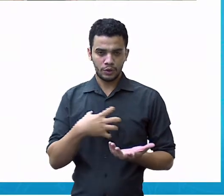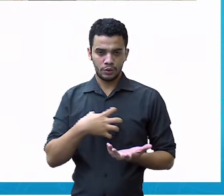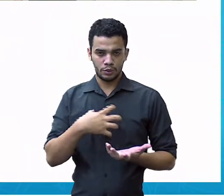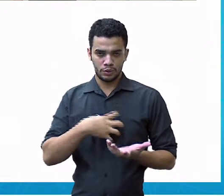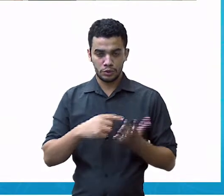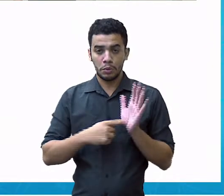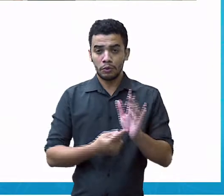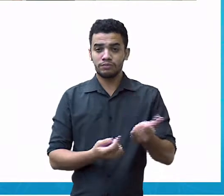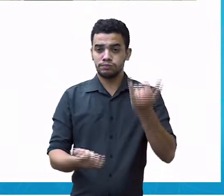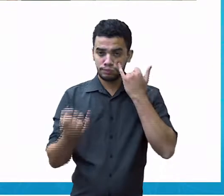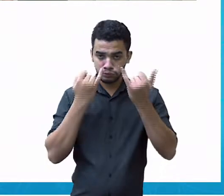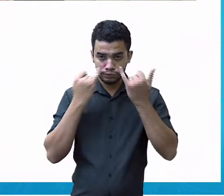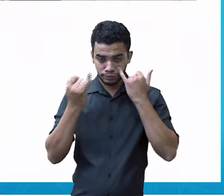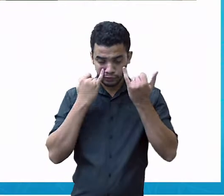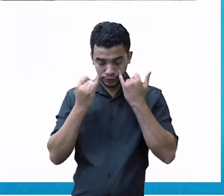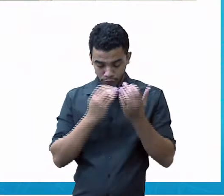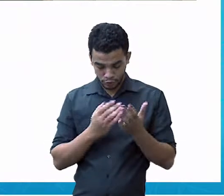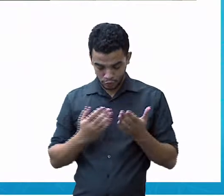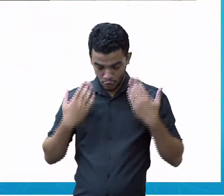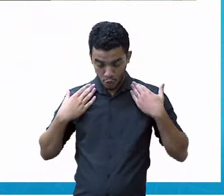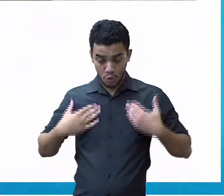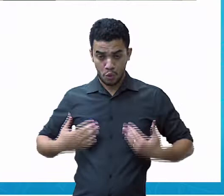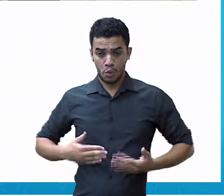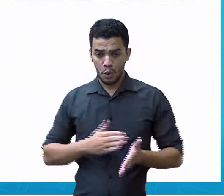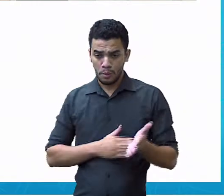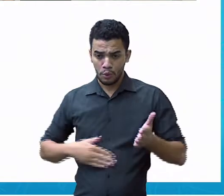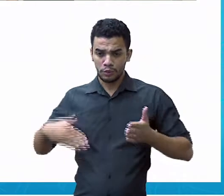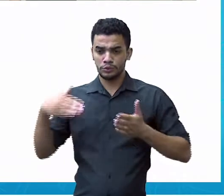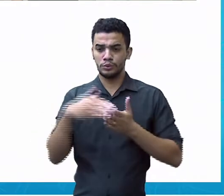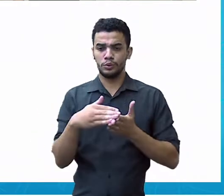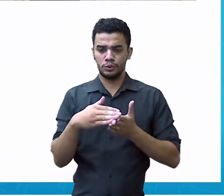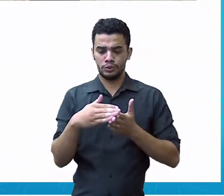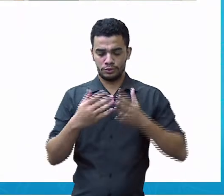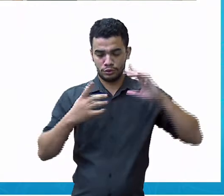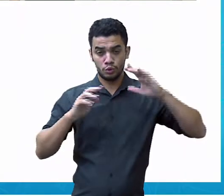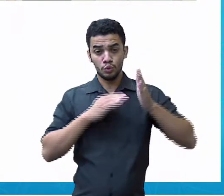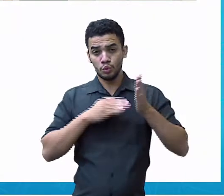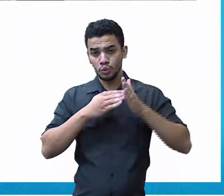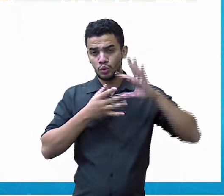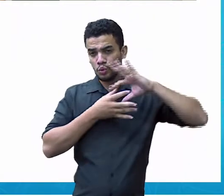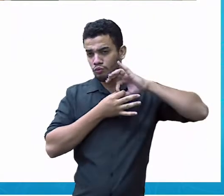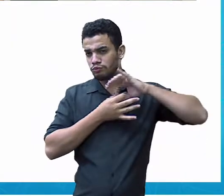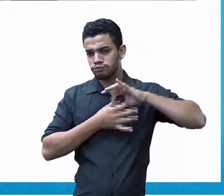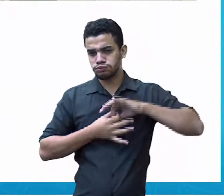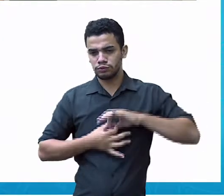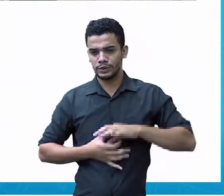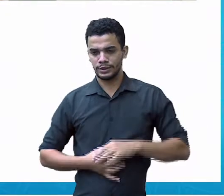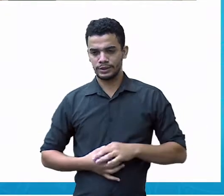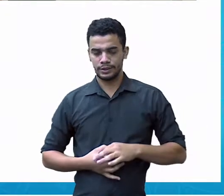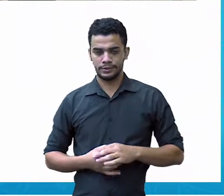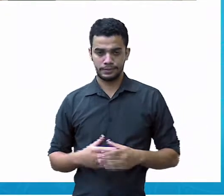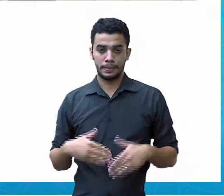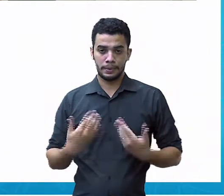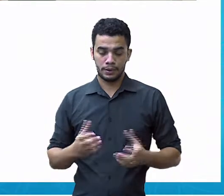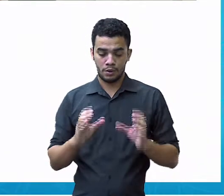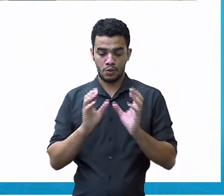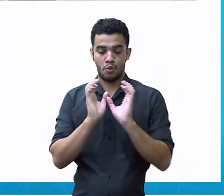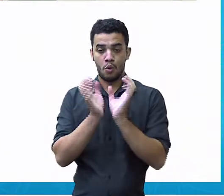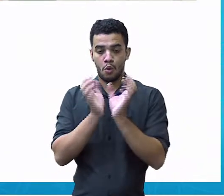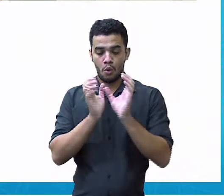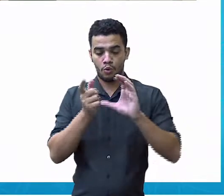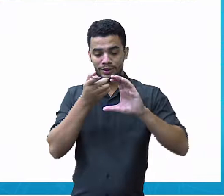corpo. O encéfalo. O encéfalo faz parte do sistema nervoso